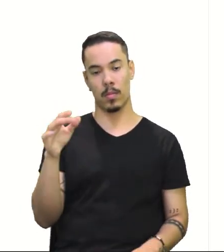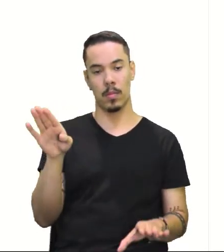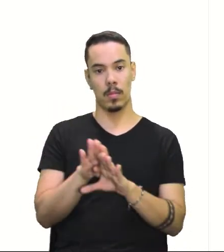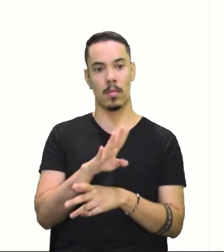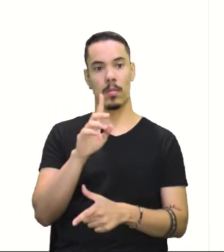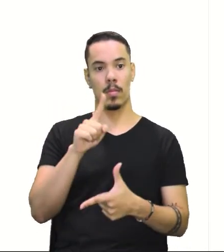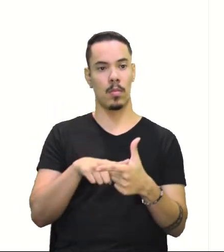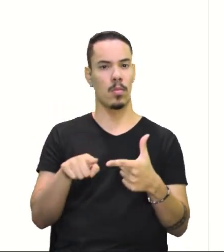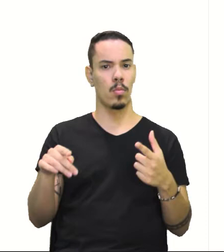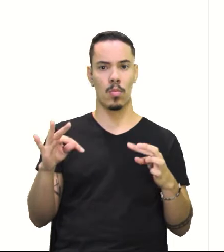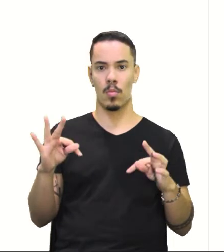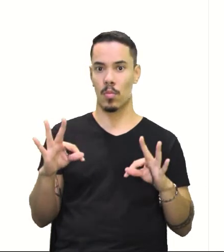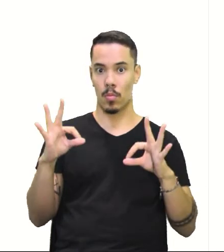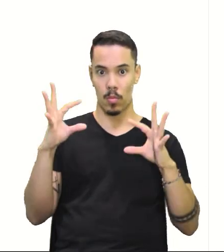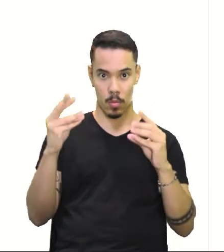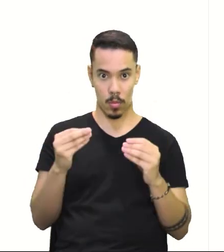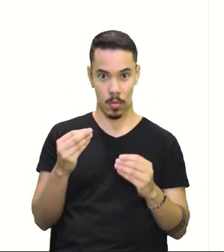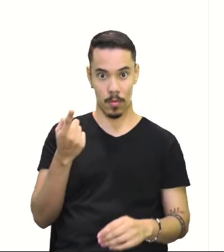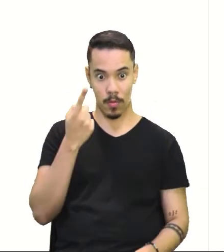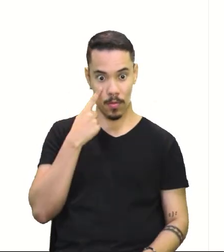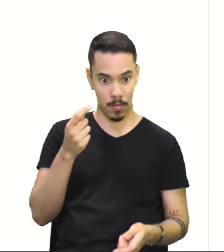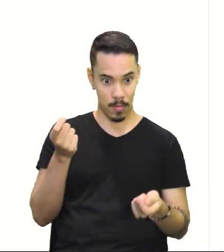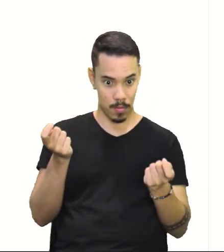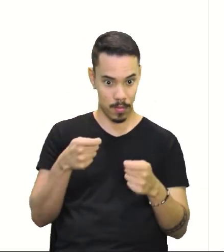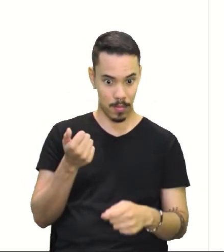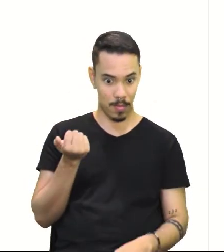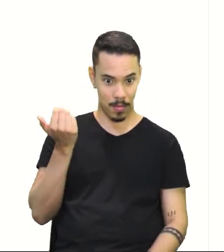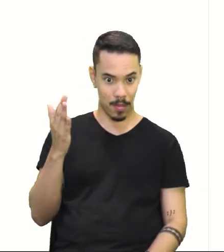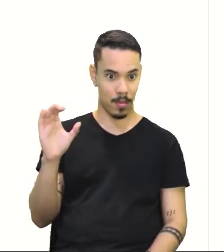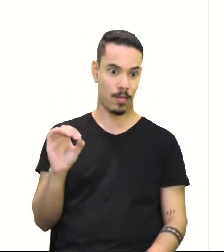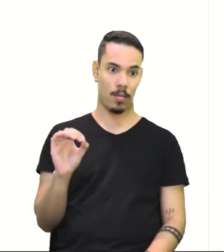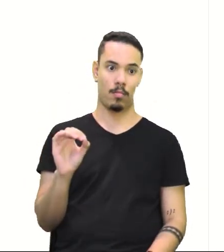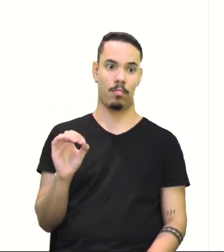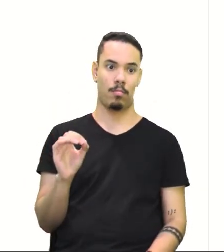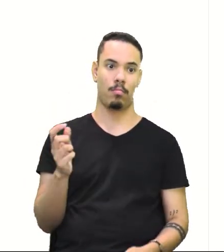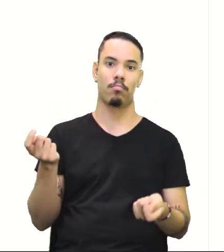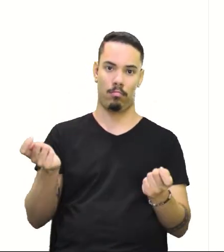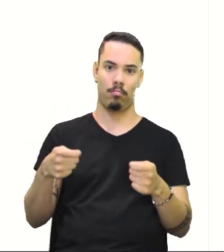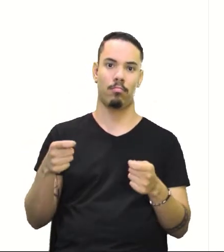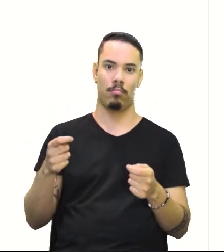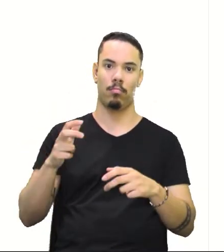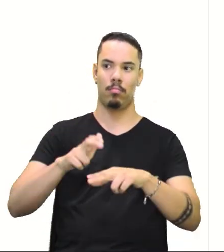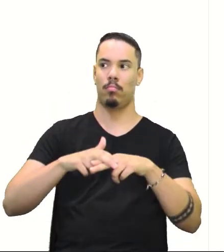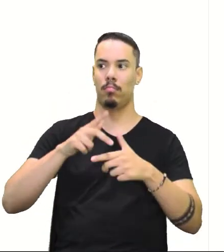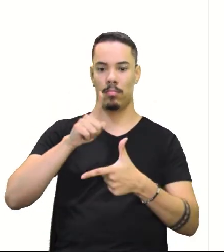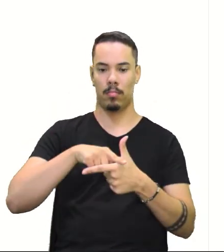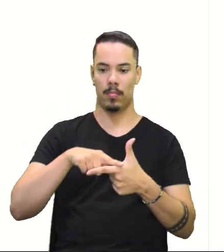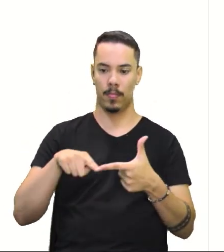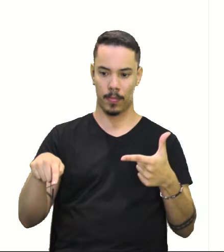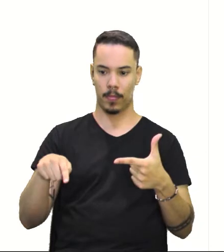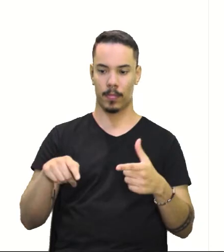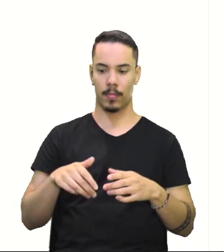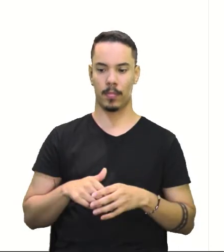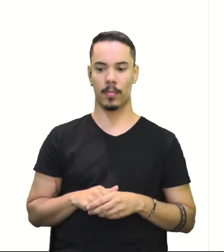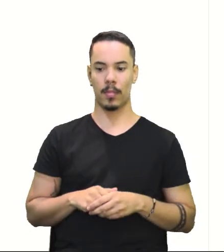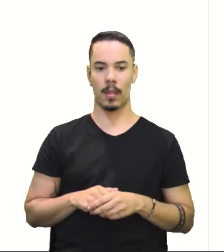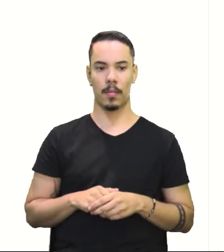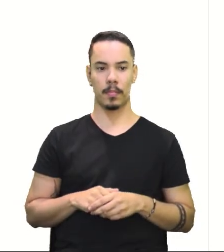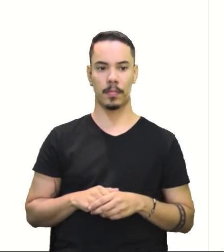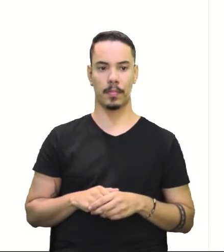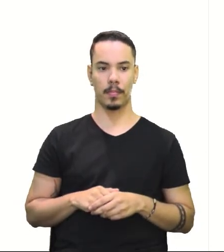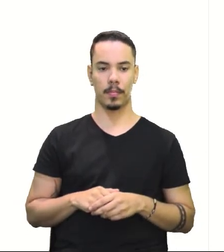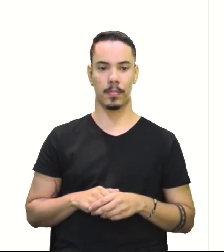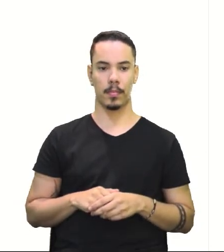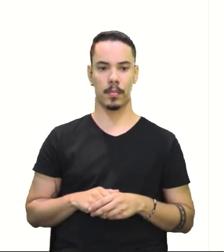novo, para ver se realmente vai dar zero. Vai dar, né? É divisível, vai dar. Vamos lá, vamos